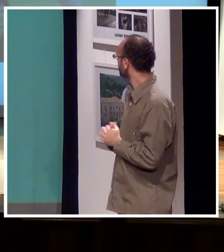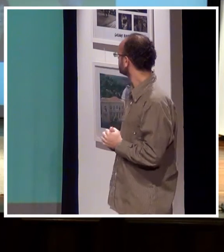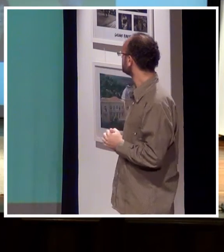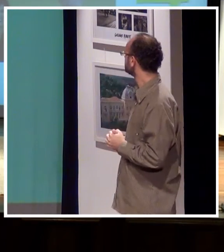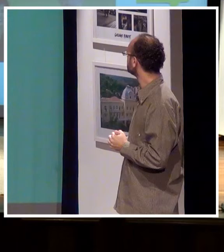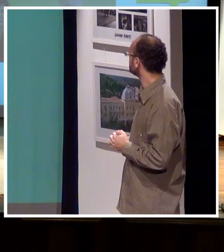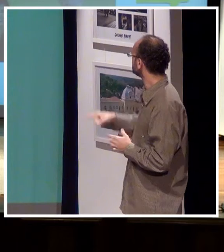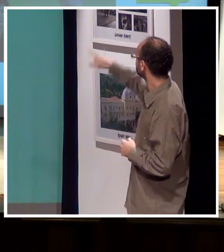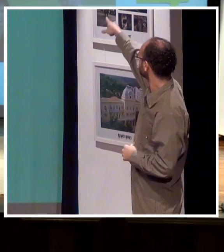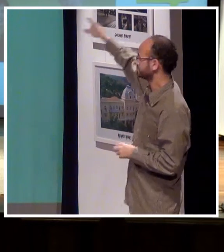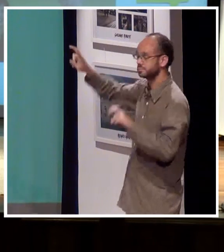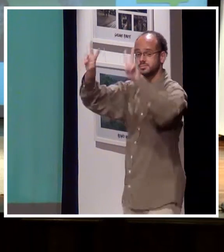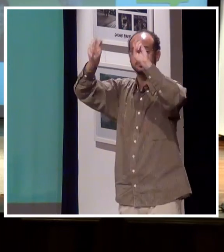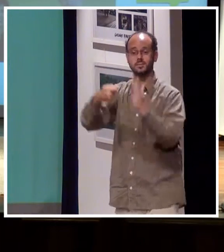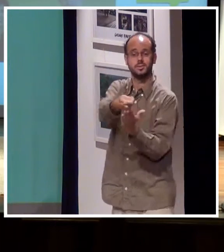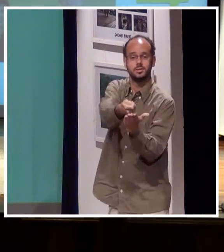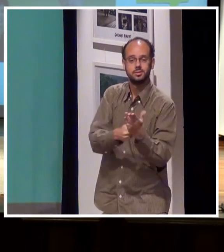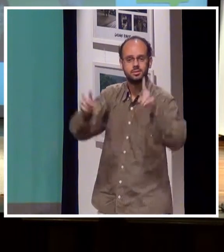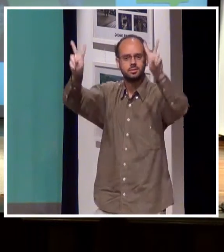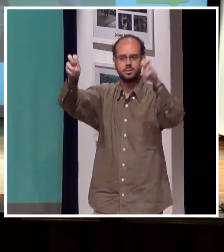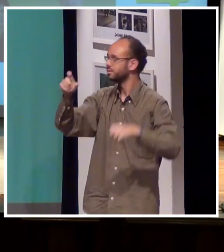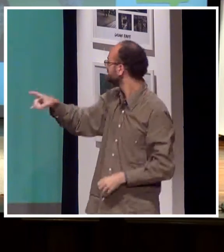Libras como a primeira língua.